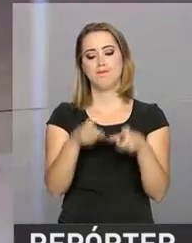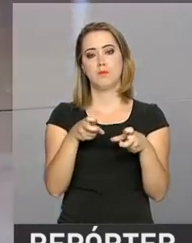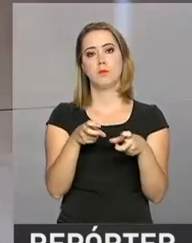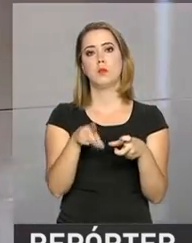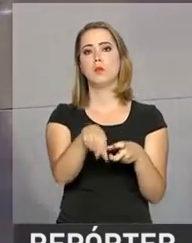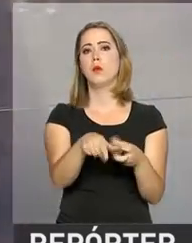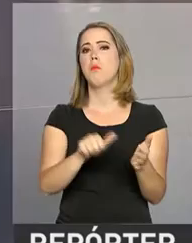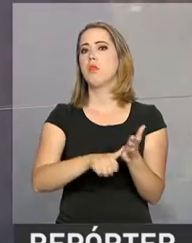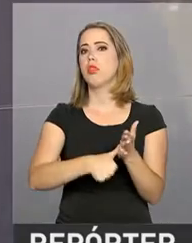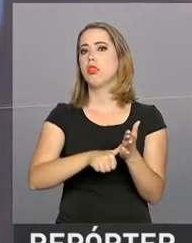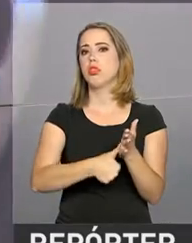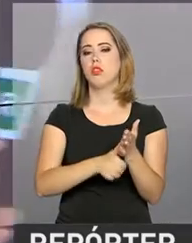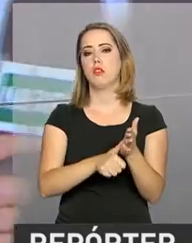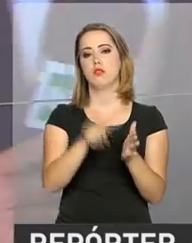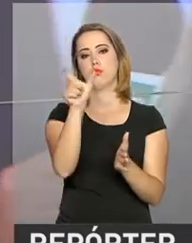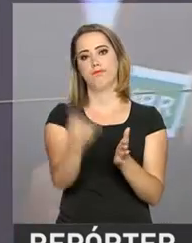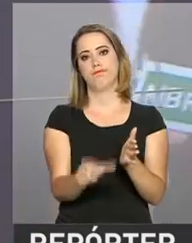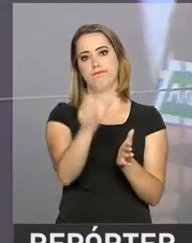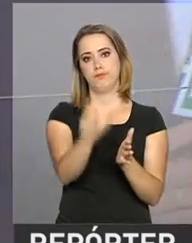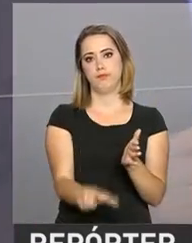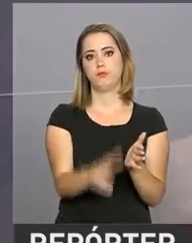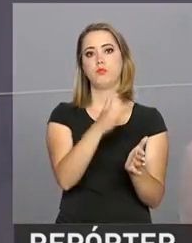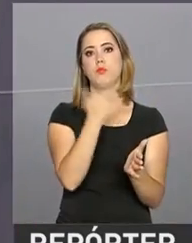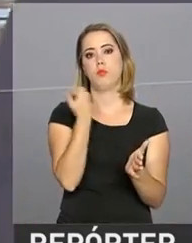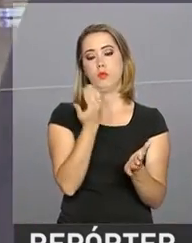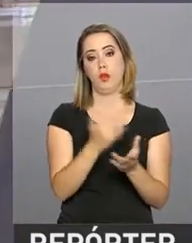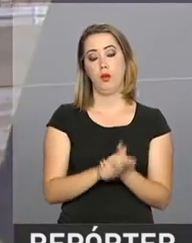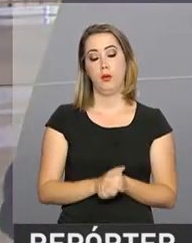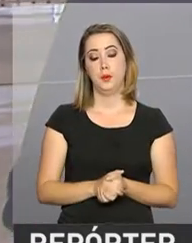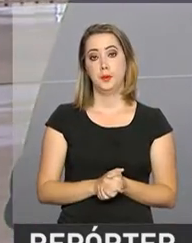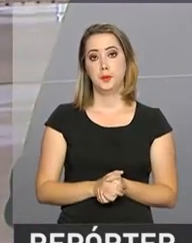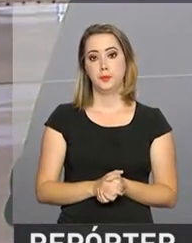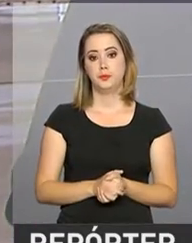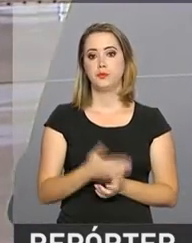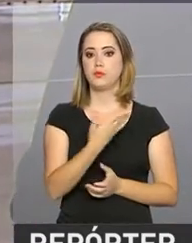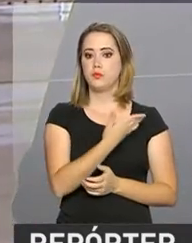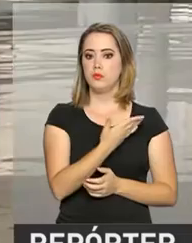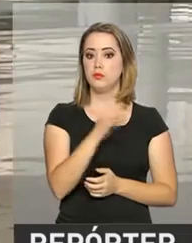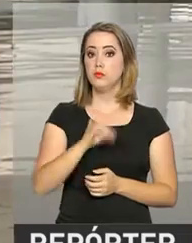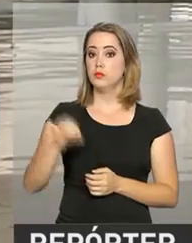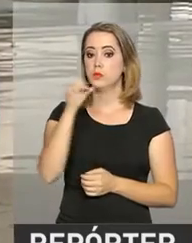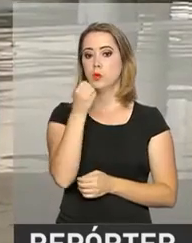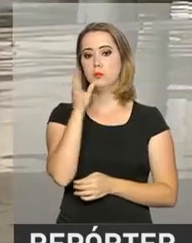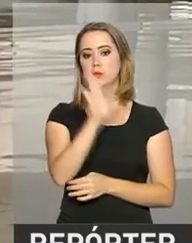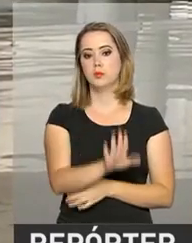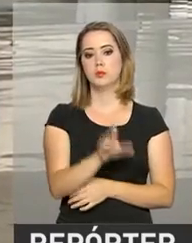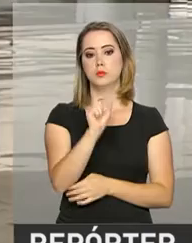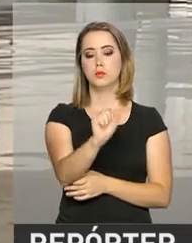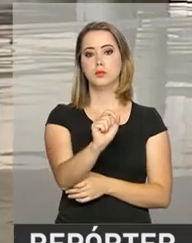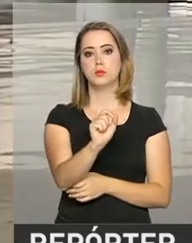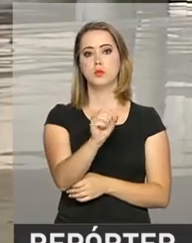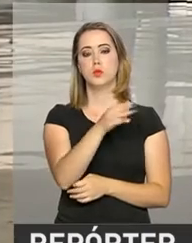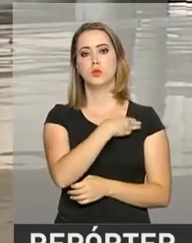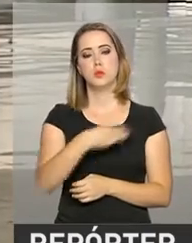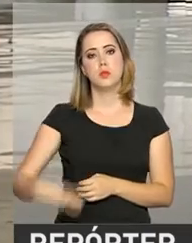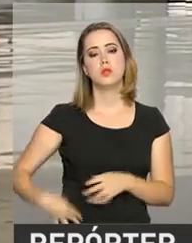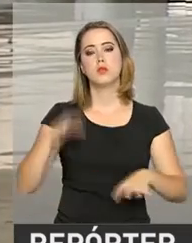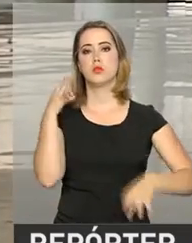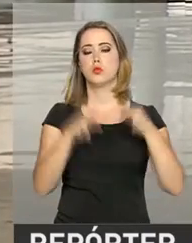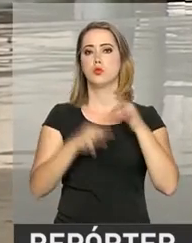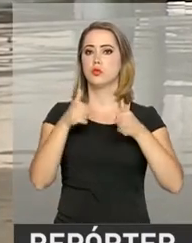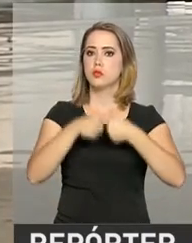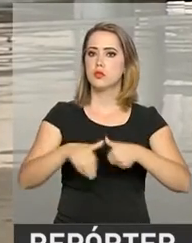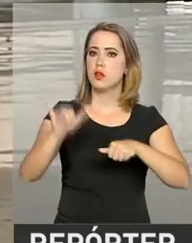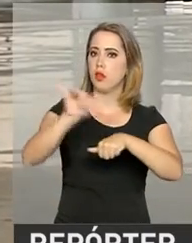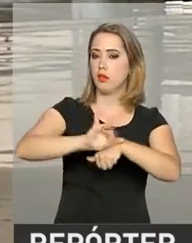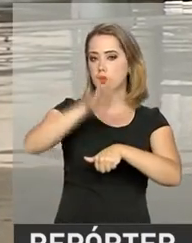Lasalve tem mais informações para a gente. Olá, Paulo, boa tarde. Olá, Roberto. Boa tarde. O ministro da Justiça, Alexandre de Moraes, está em Manaus